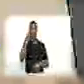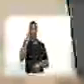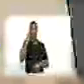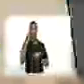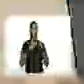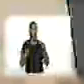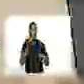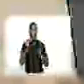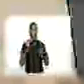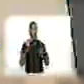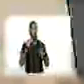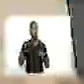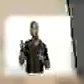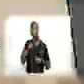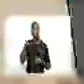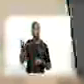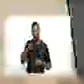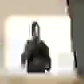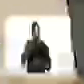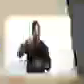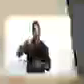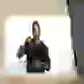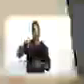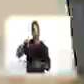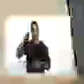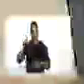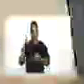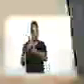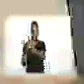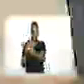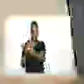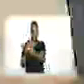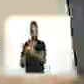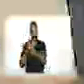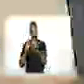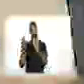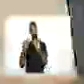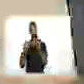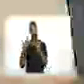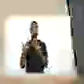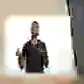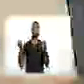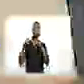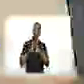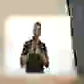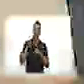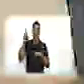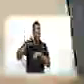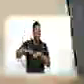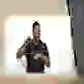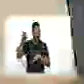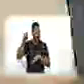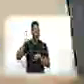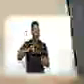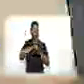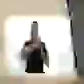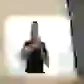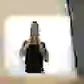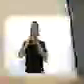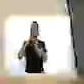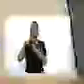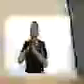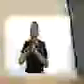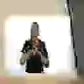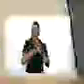então com a professora Mônica da Universidade Federal de Viçosa nós fizemos um convênio com ela ela tá levantando tudo isso